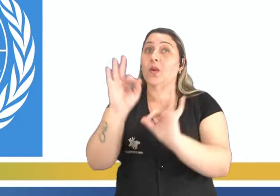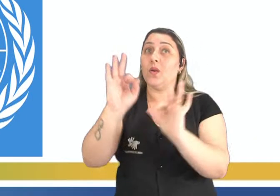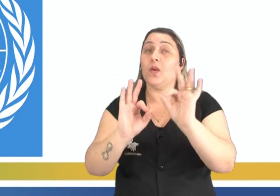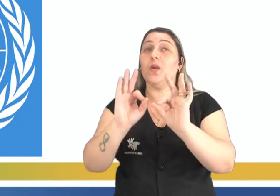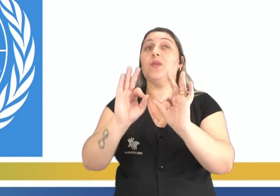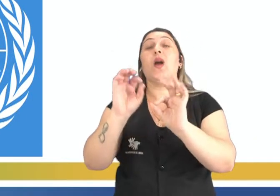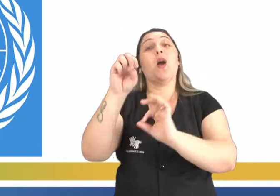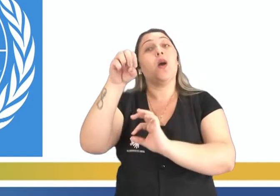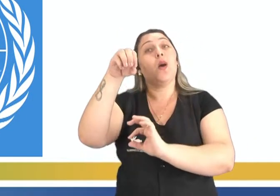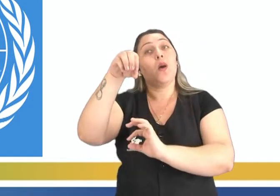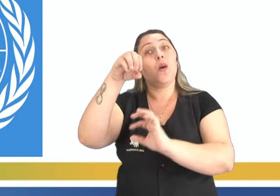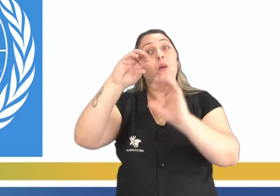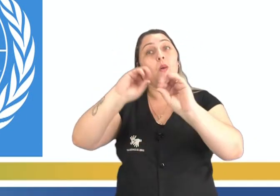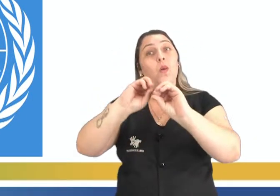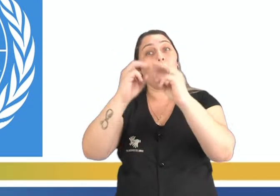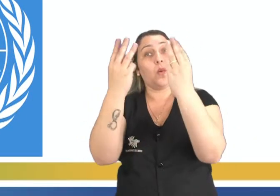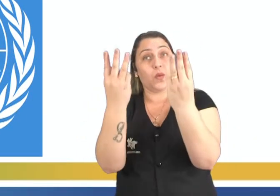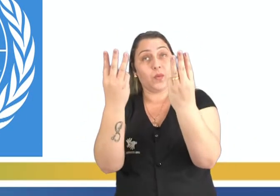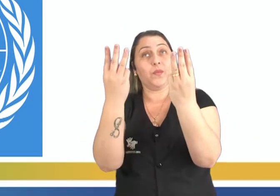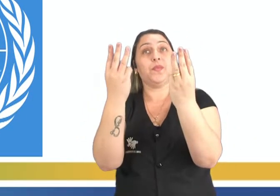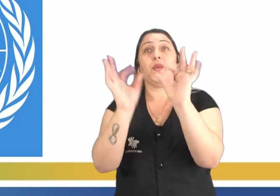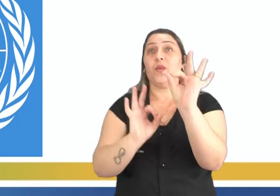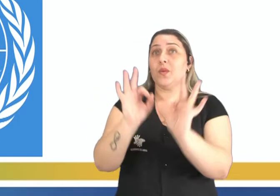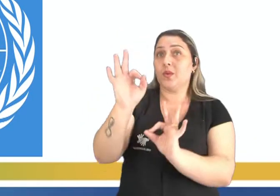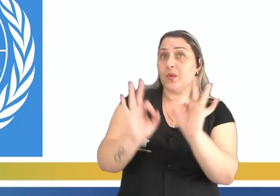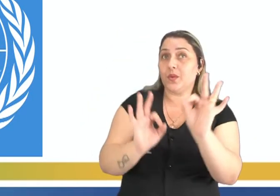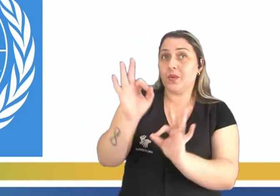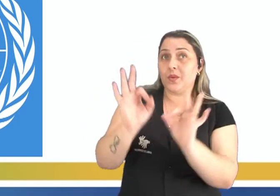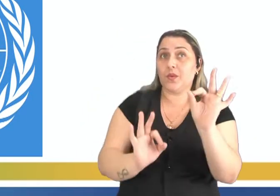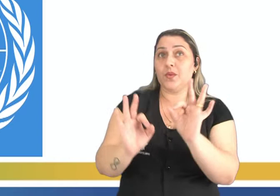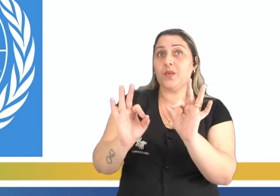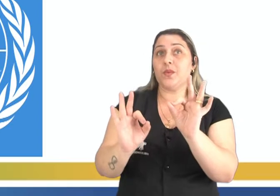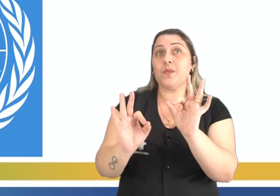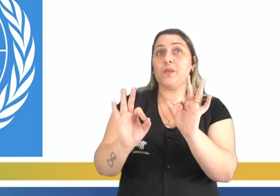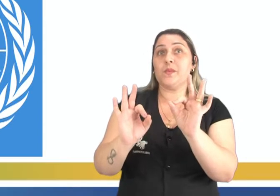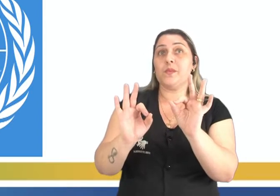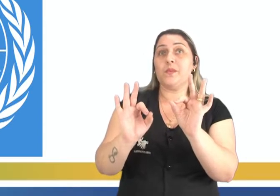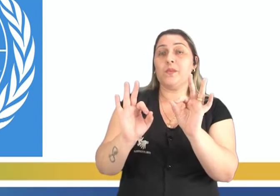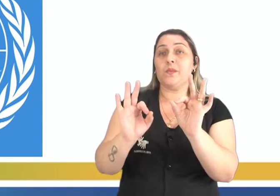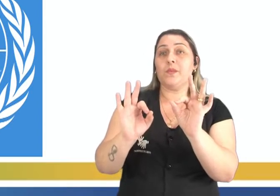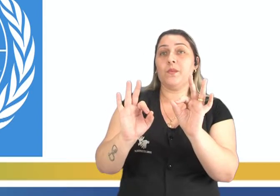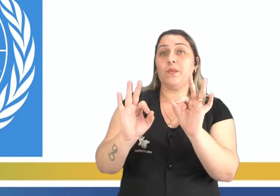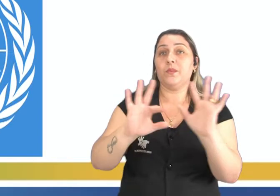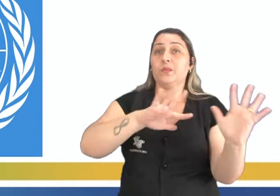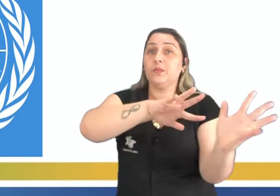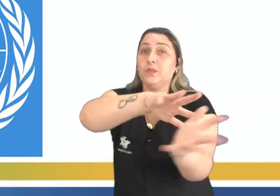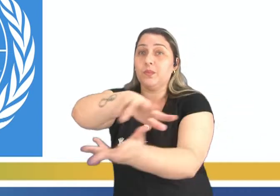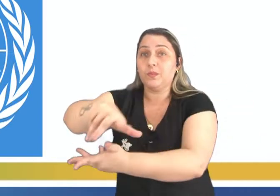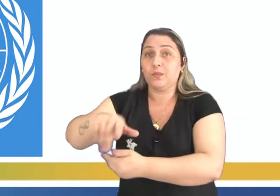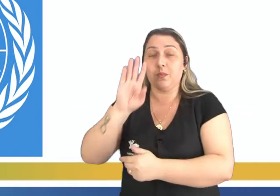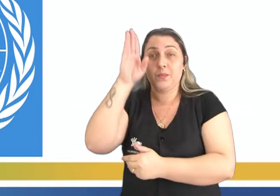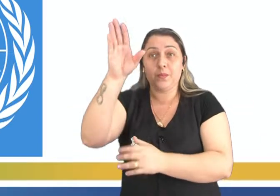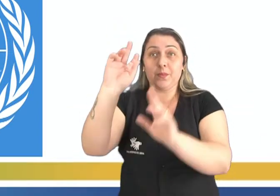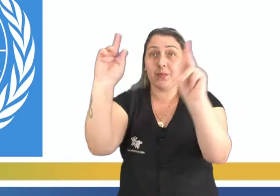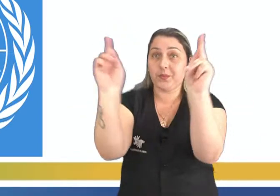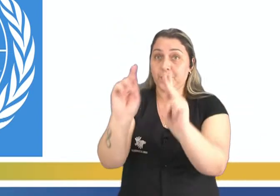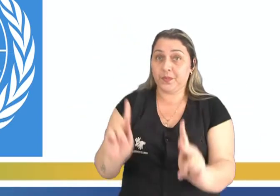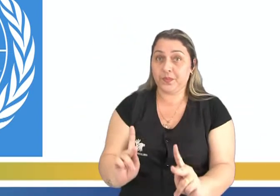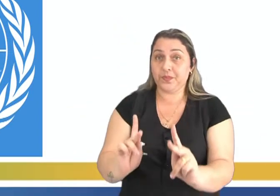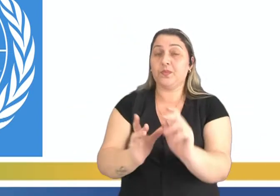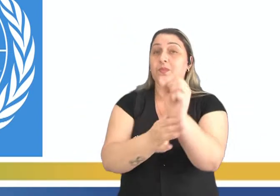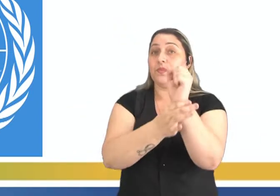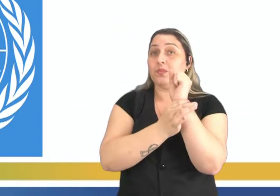Unidas, popularmente conhecida como ONU, é uma organização internacional cuja principal missão é manter a paz e a